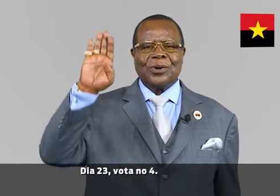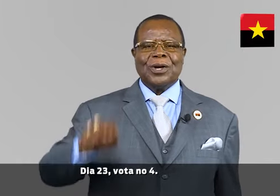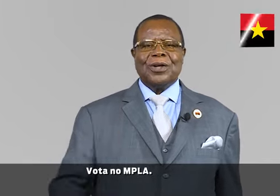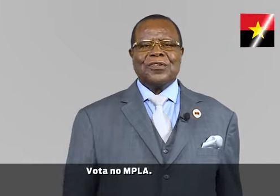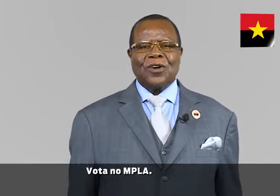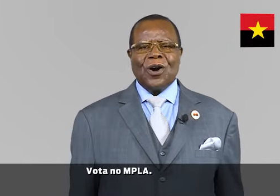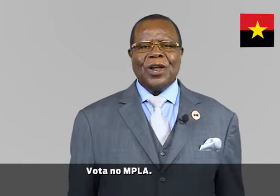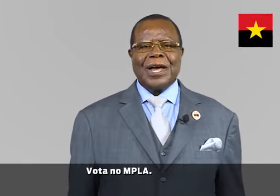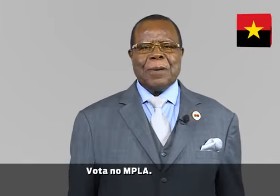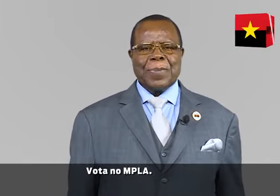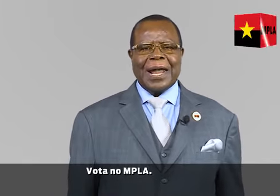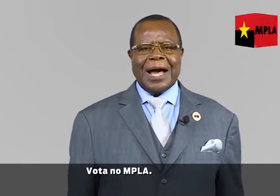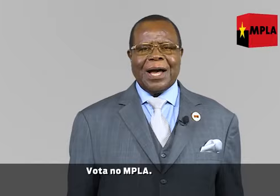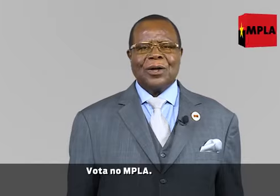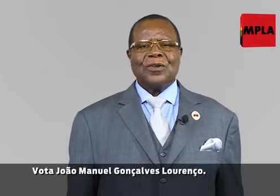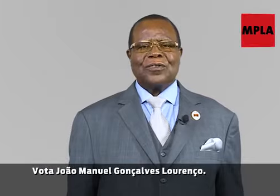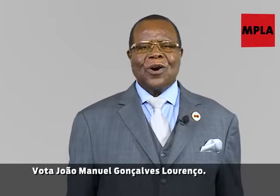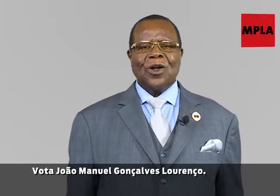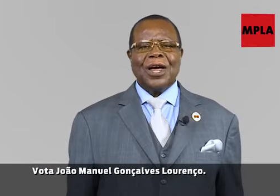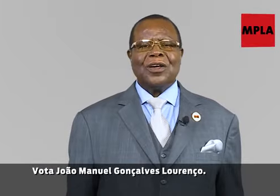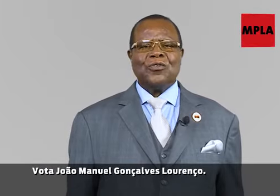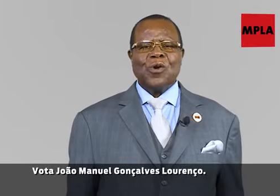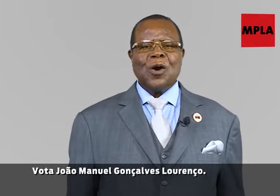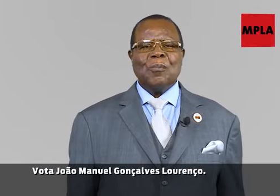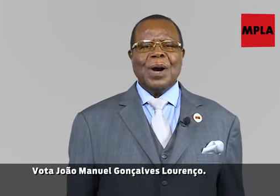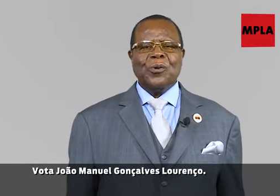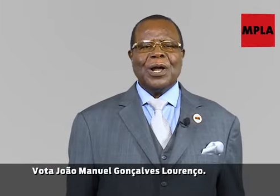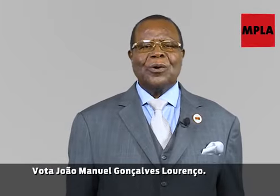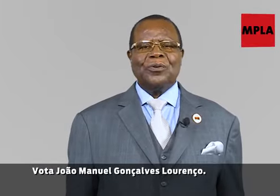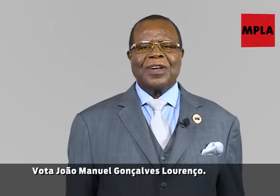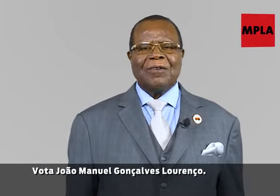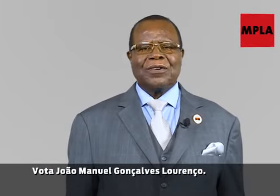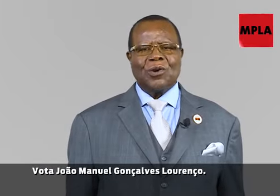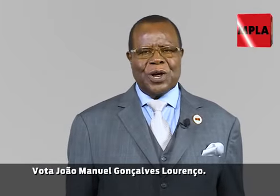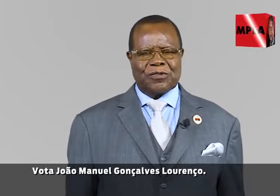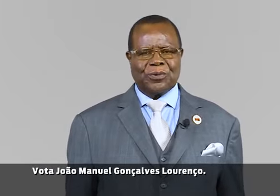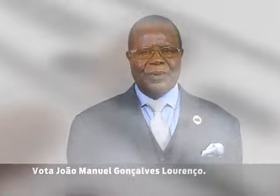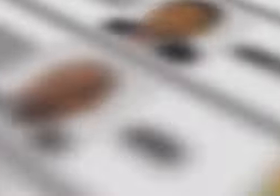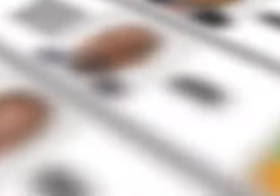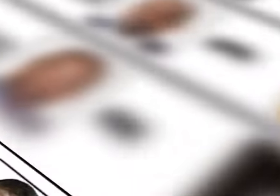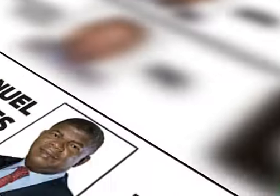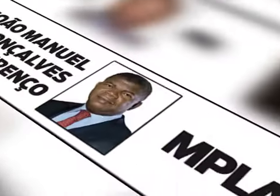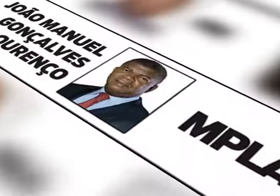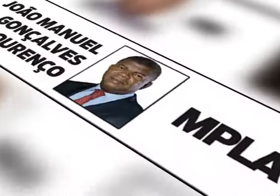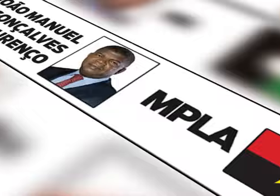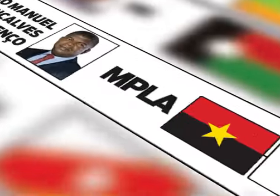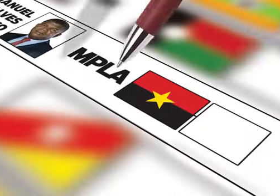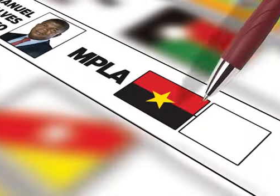4. Sola MPLA. Sola João Manuel Gonçalves Lourenço.